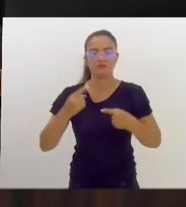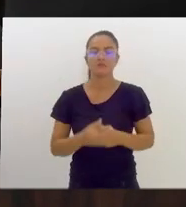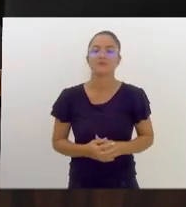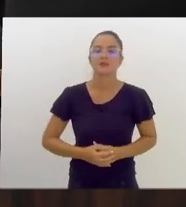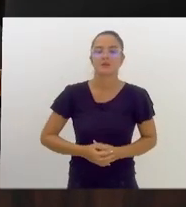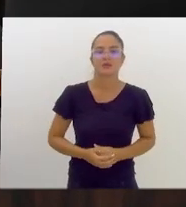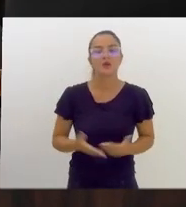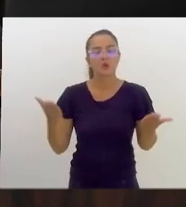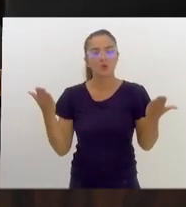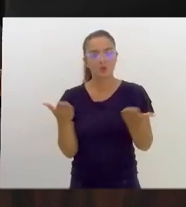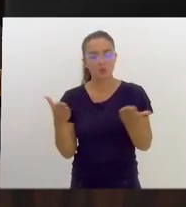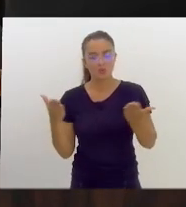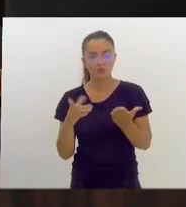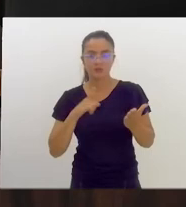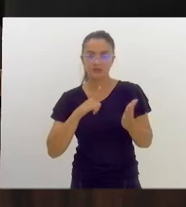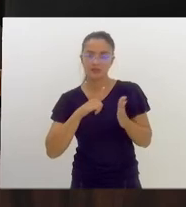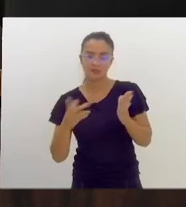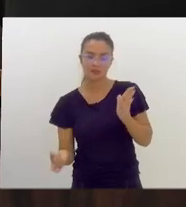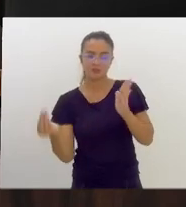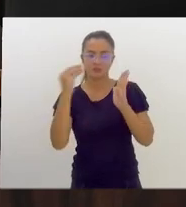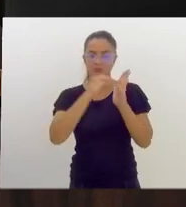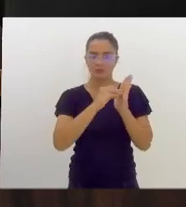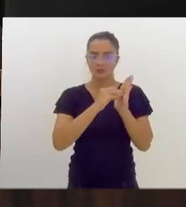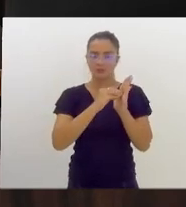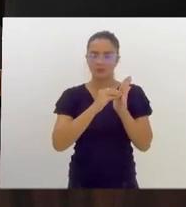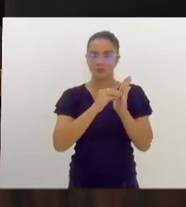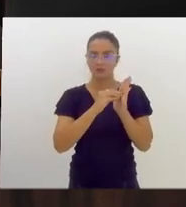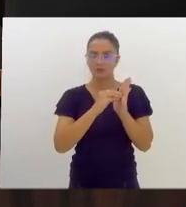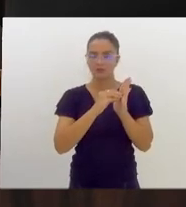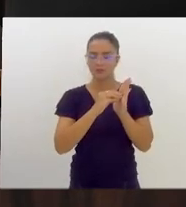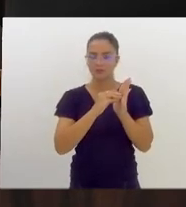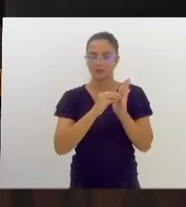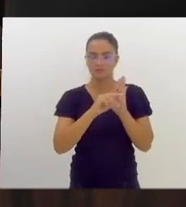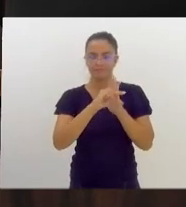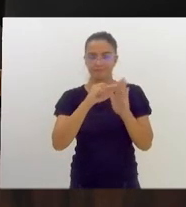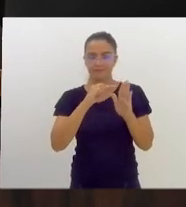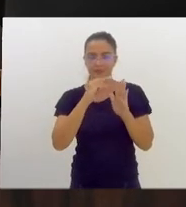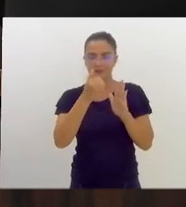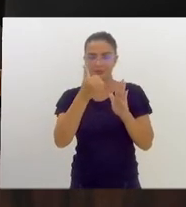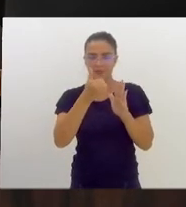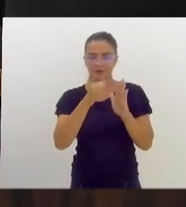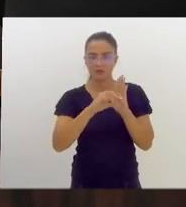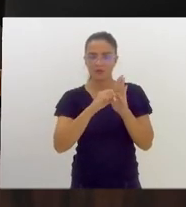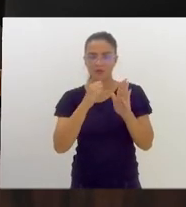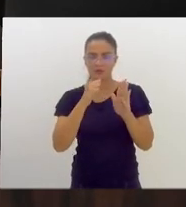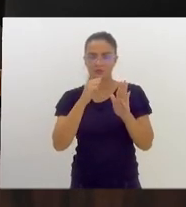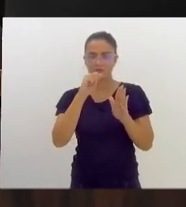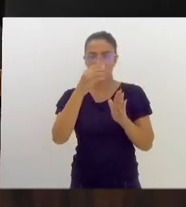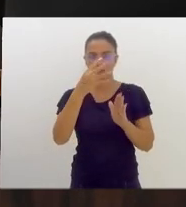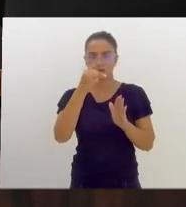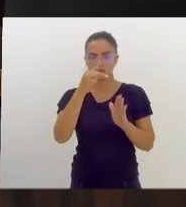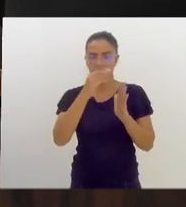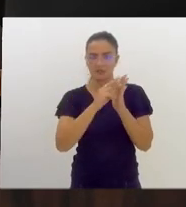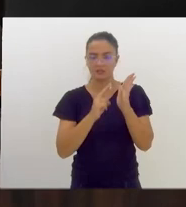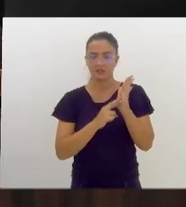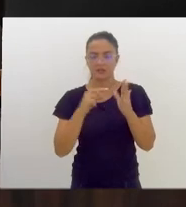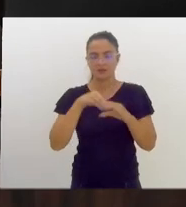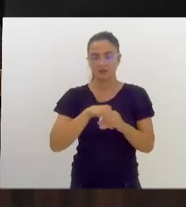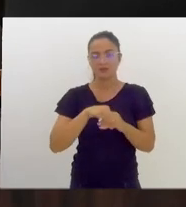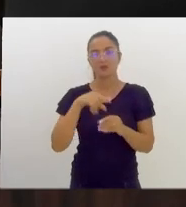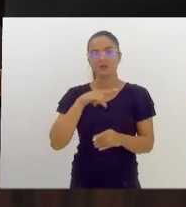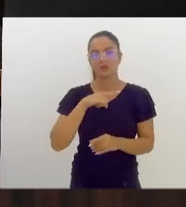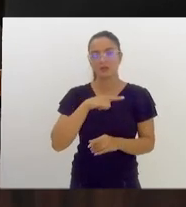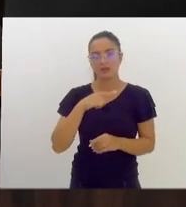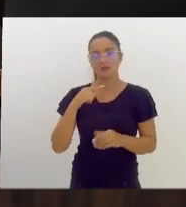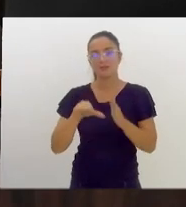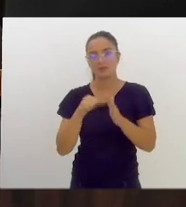ordem do dia, de acordo com o artigo 1º, o inciso 1º do artigo 47 do Regimento Interno, em tramitação ordinária, em